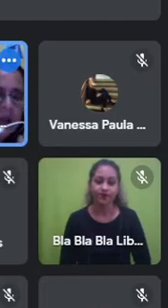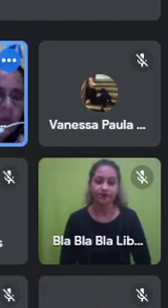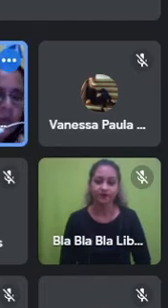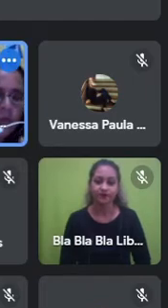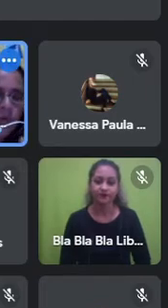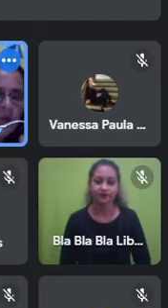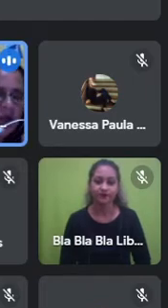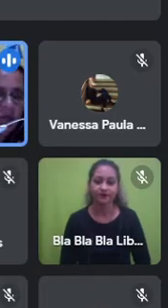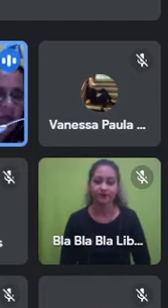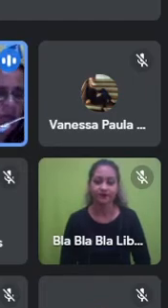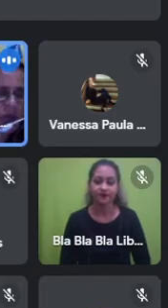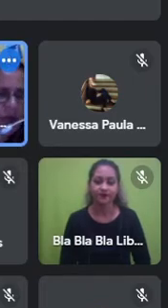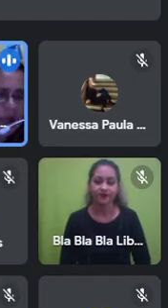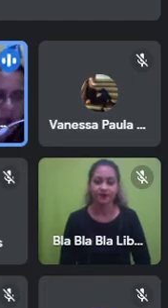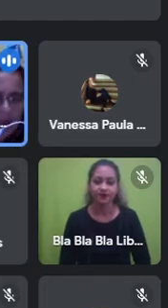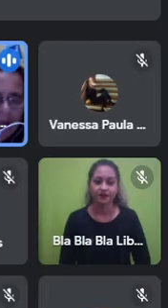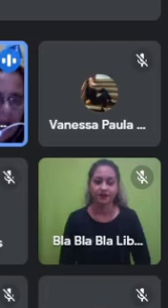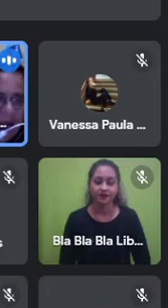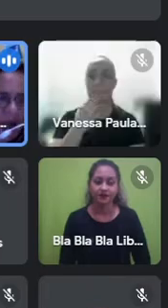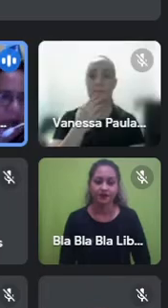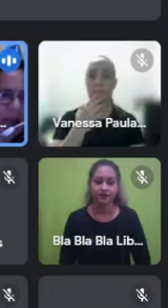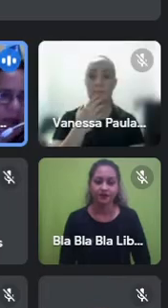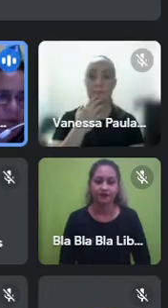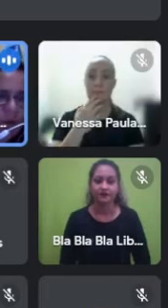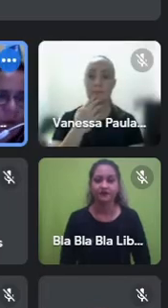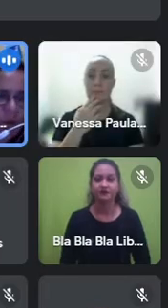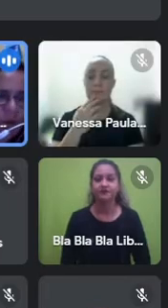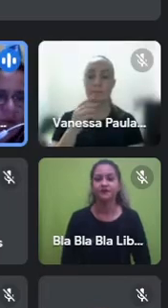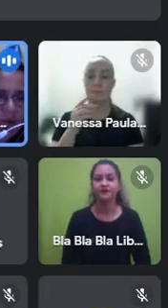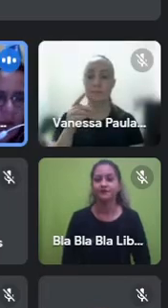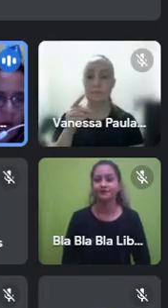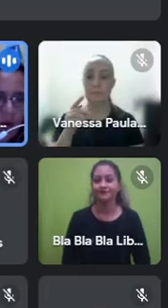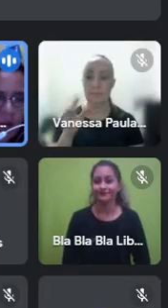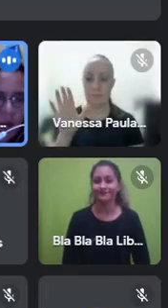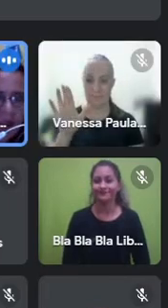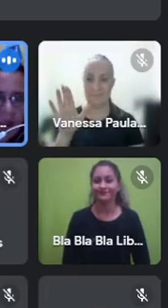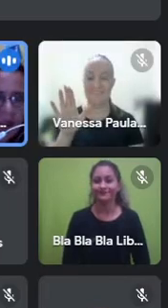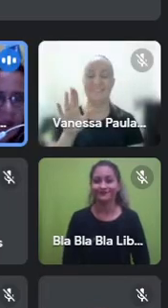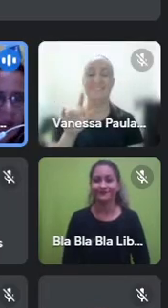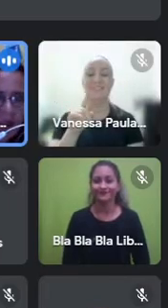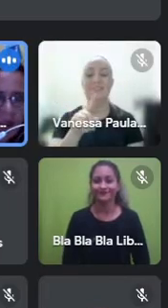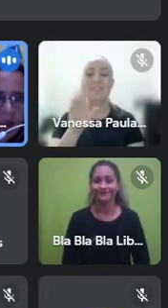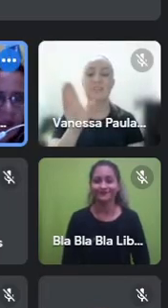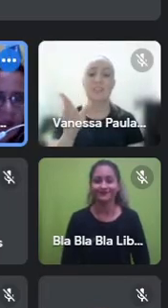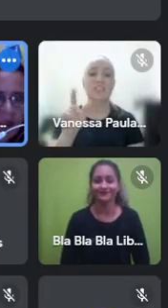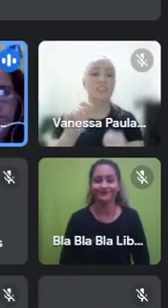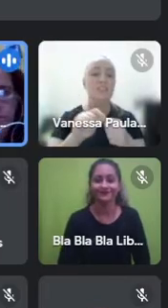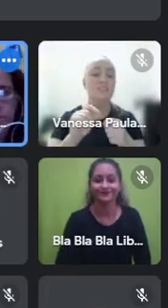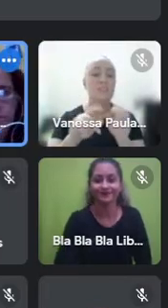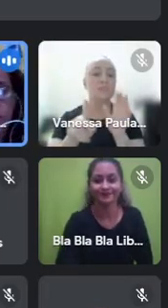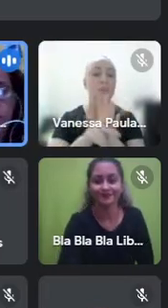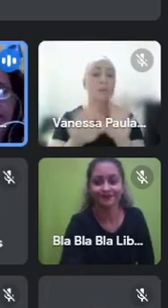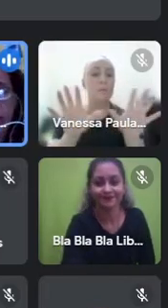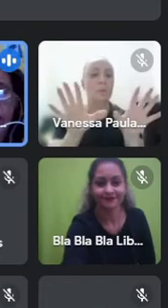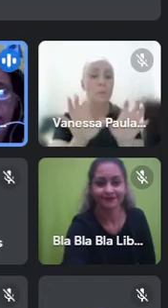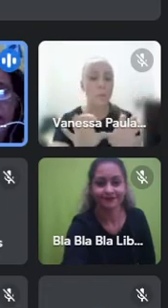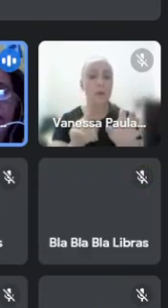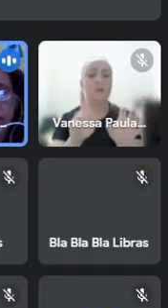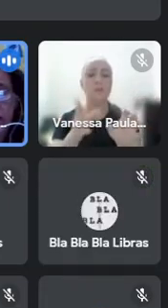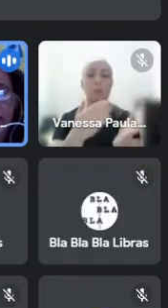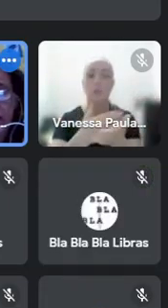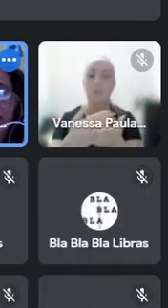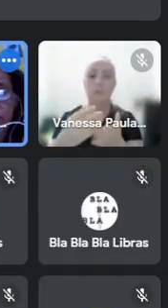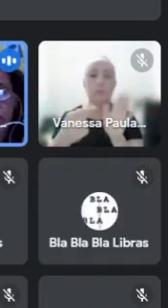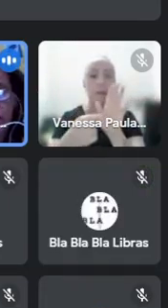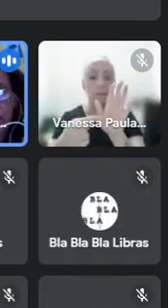Aí, você realizou a secagem, né? Obteve a sua amostra, vai fazer digestão. Começa agora aqui,